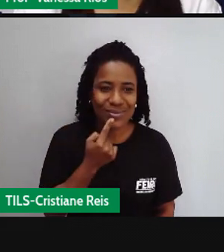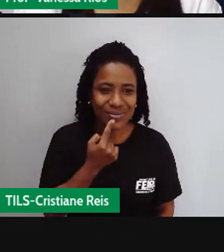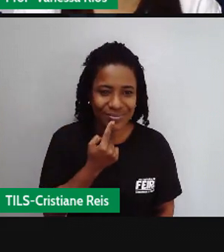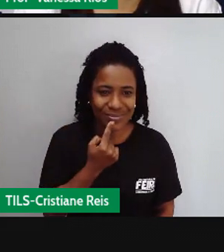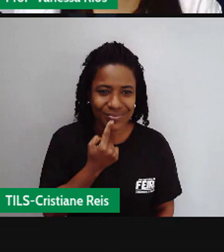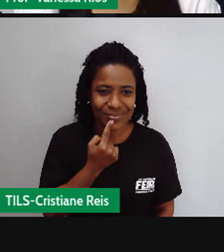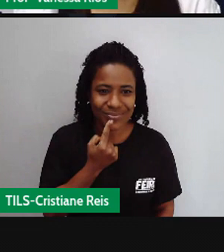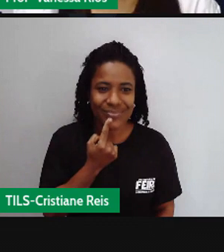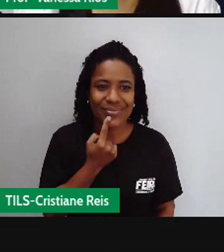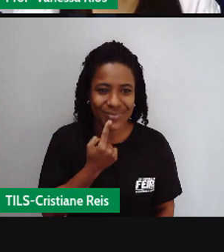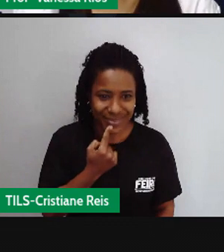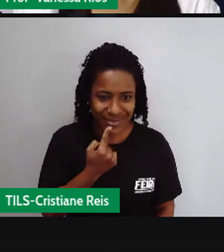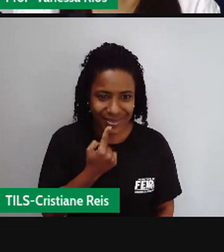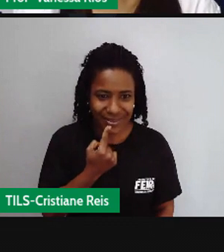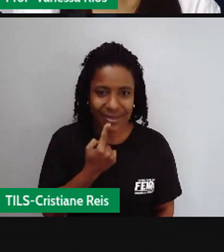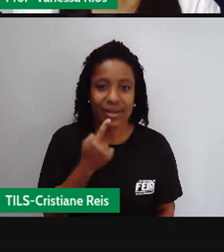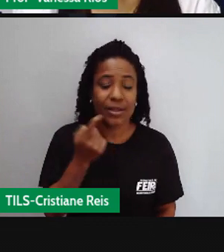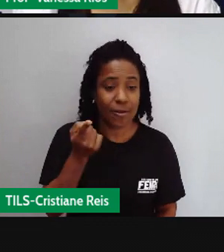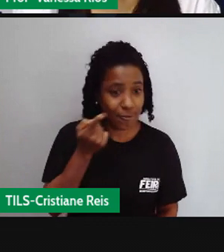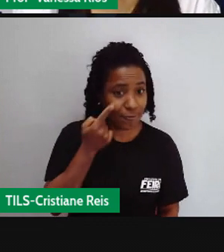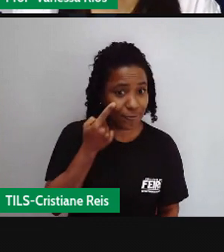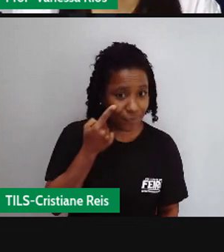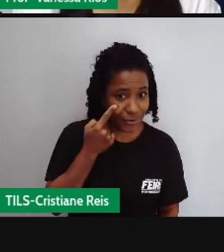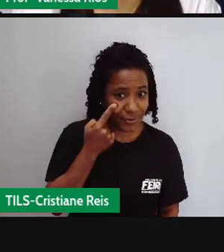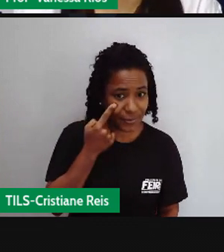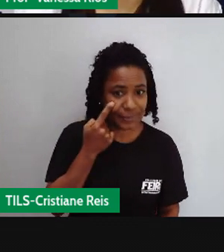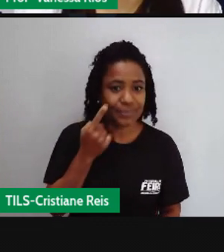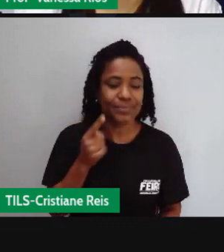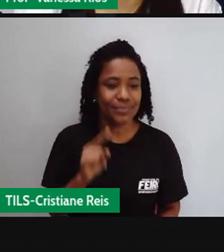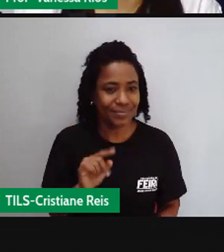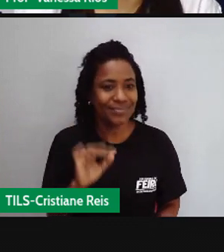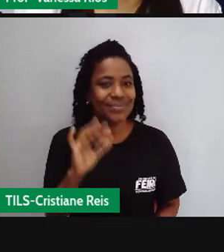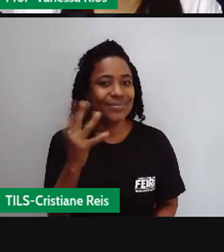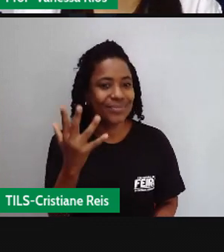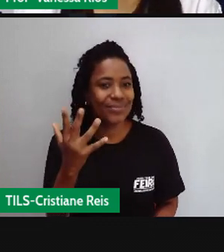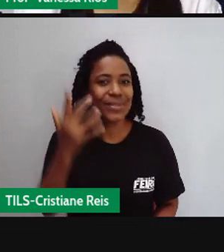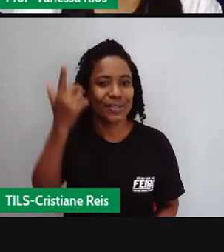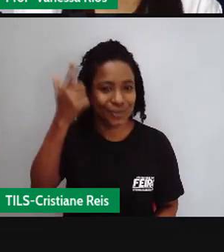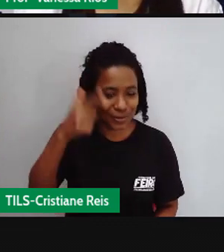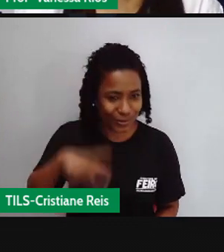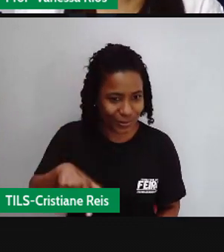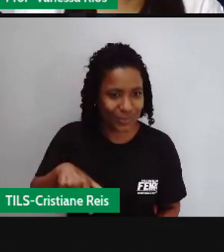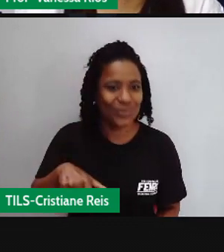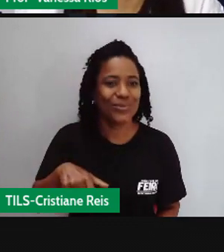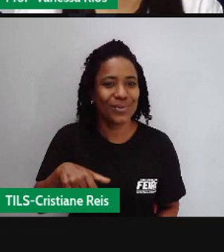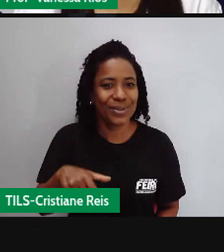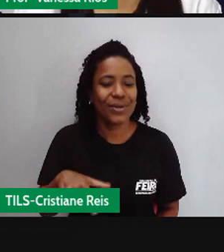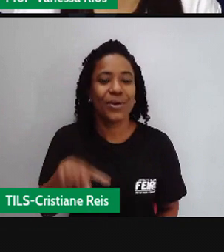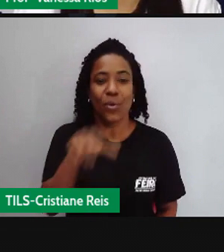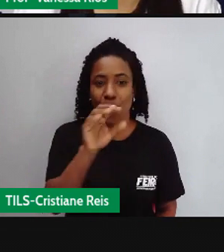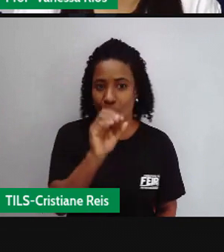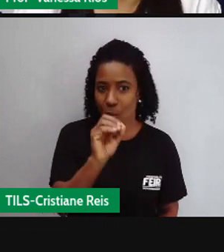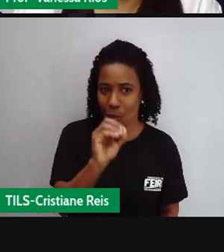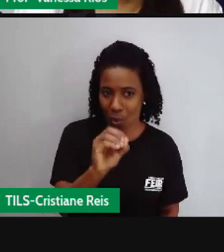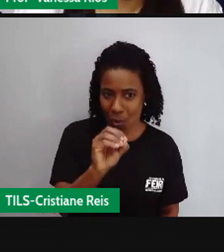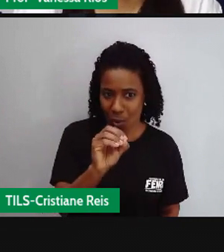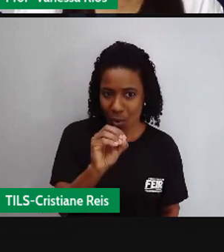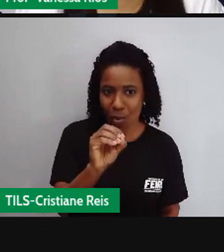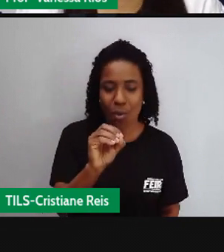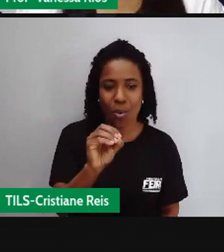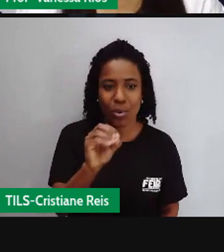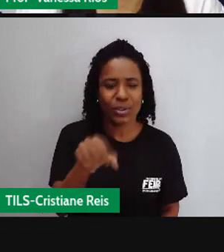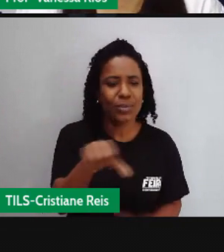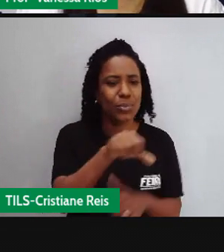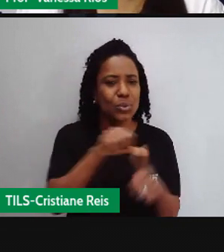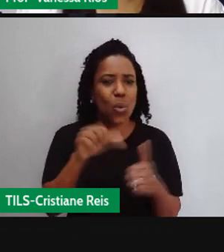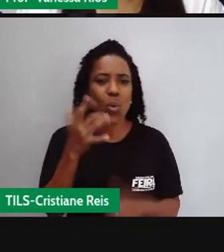Então, a gente já viu aí o que ocorreu. Novamente o som de O, né? A vogal O, escrita aí O, mas